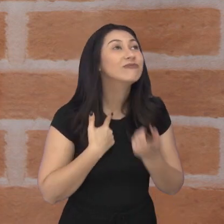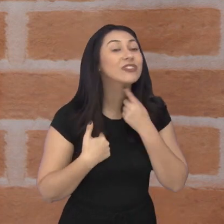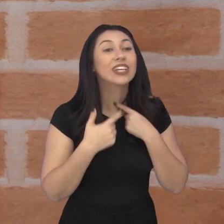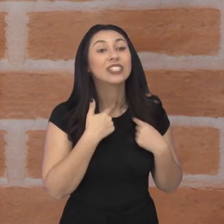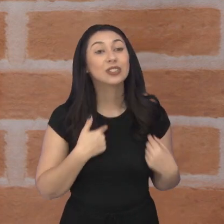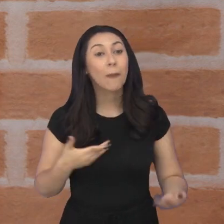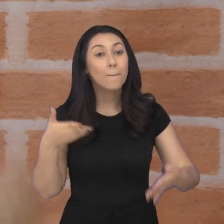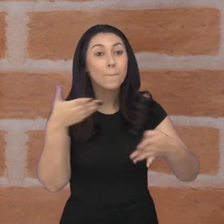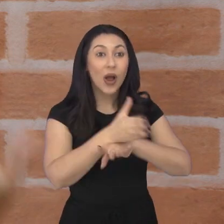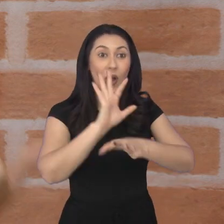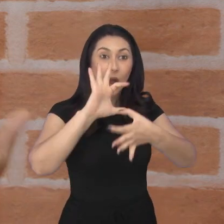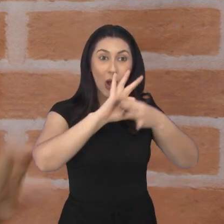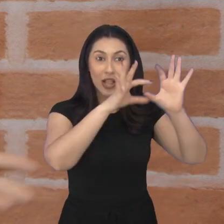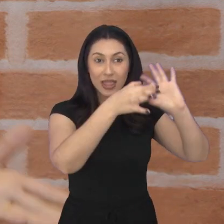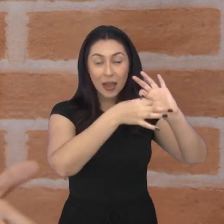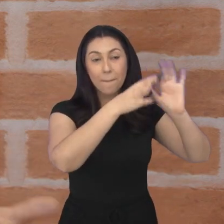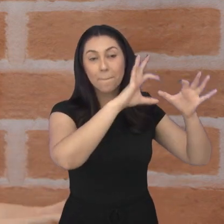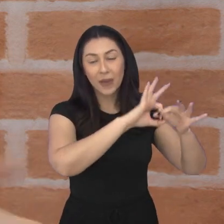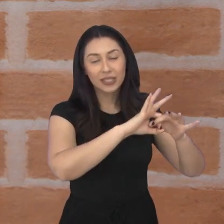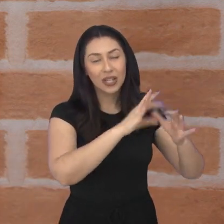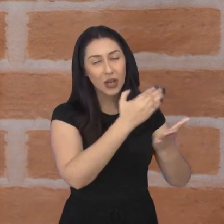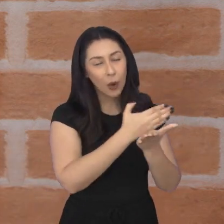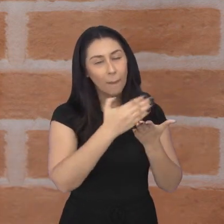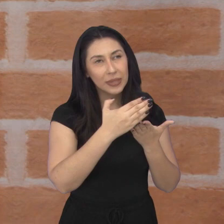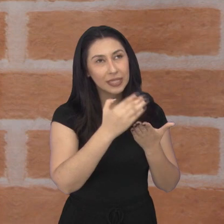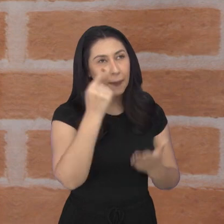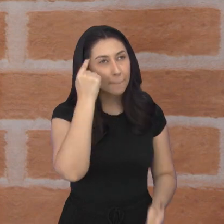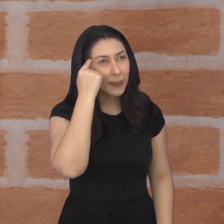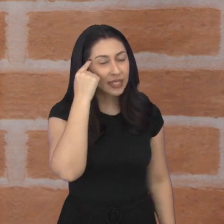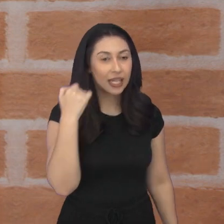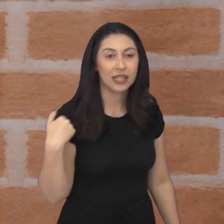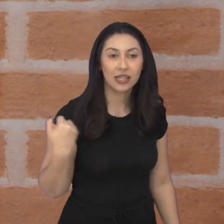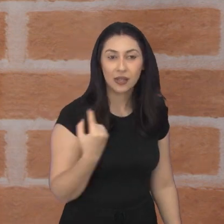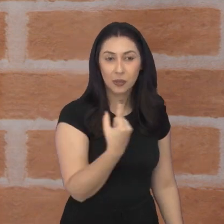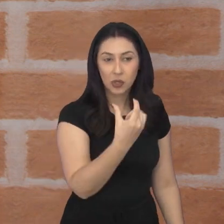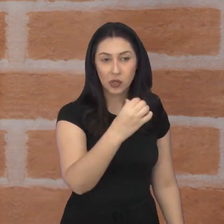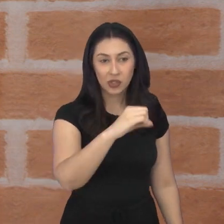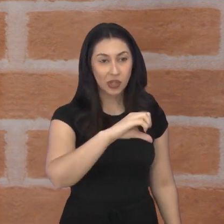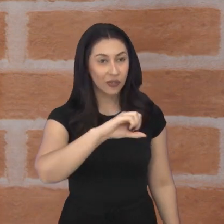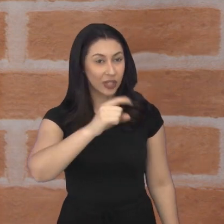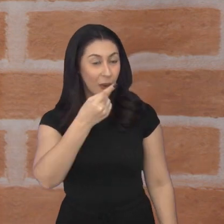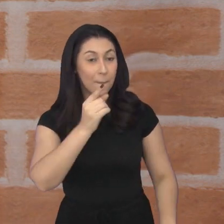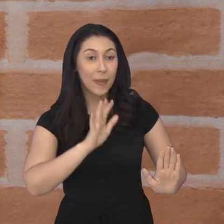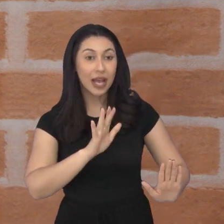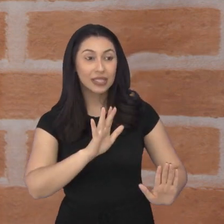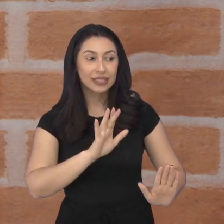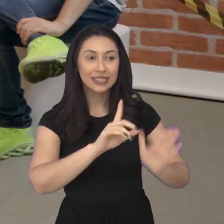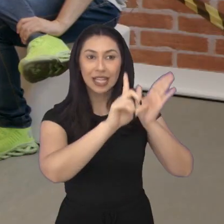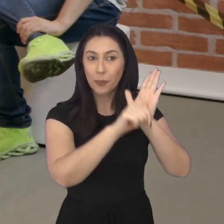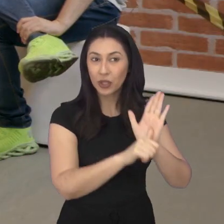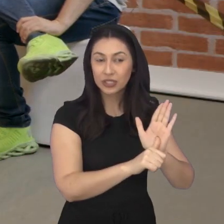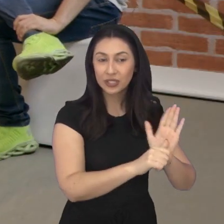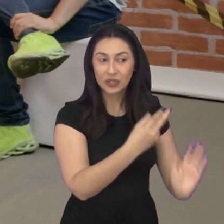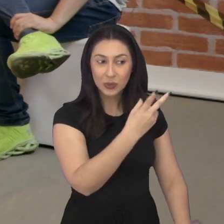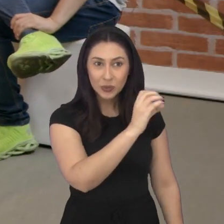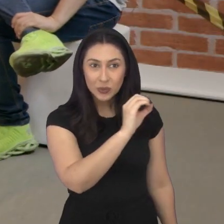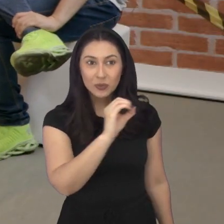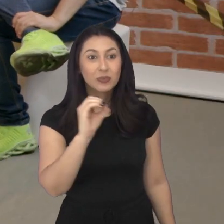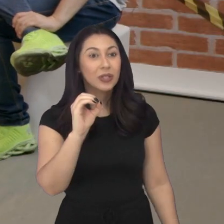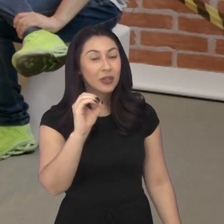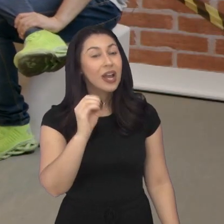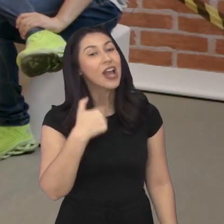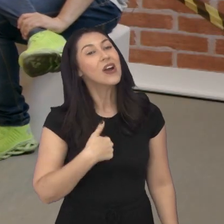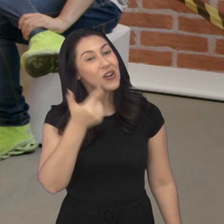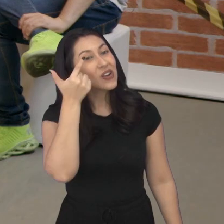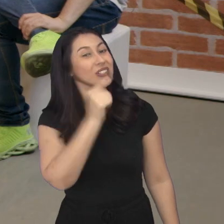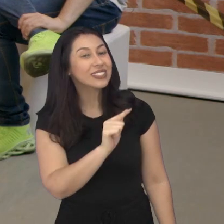nas Olimpíadas. Então, eu comecei esse sonho em 91 e eu realizei, 9 anos depois, em 2000. Até que não demorou